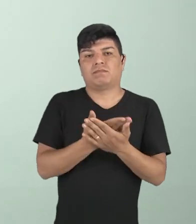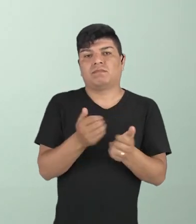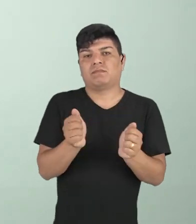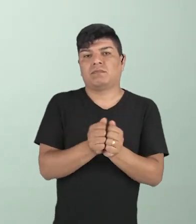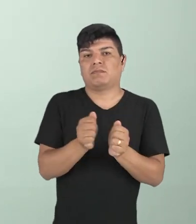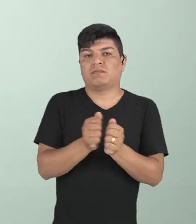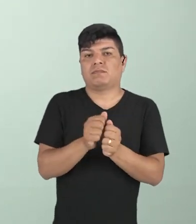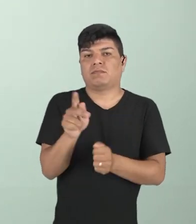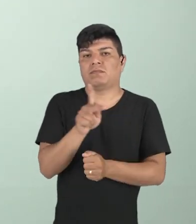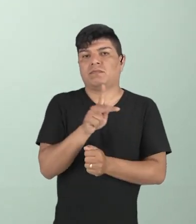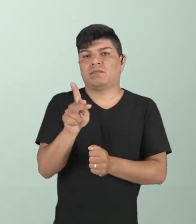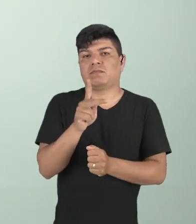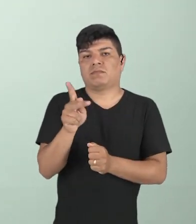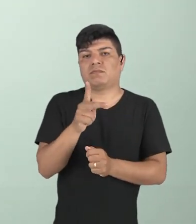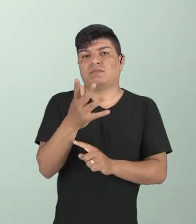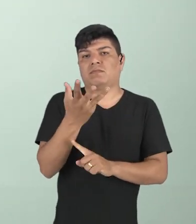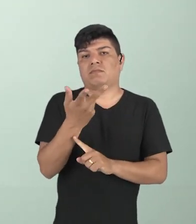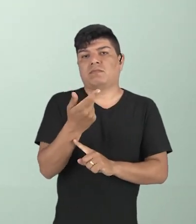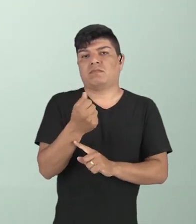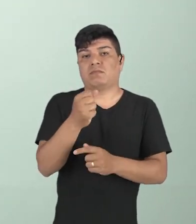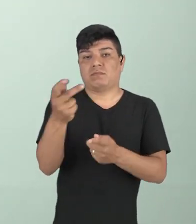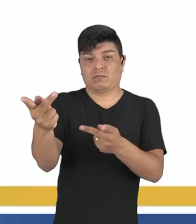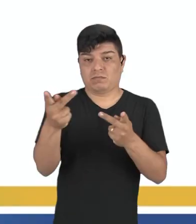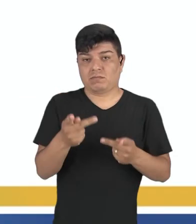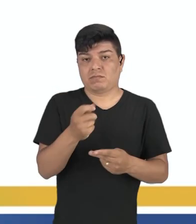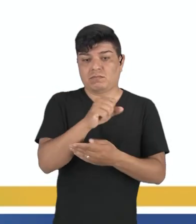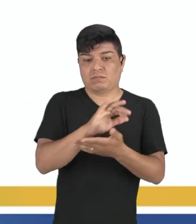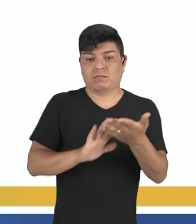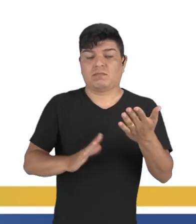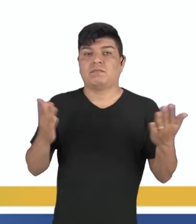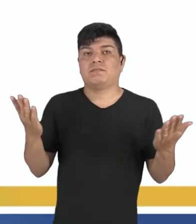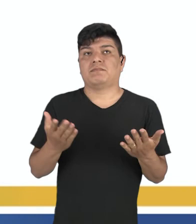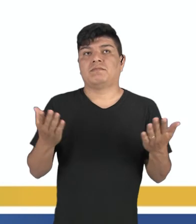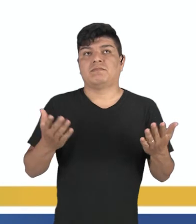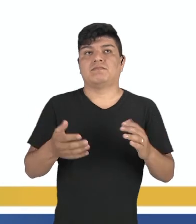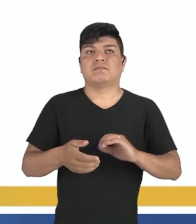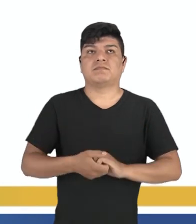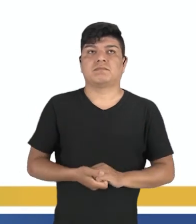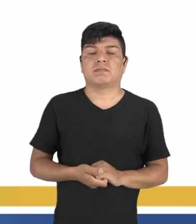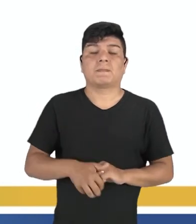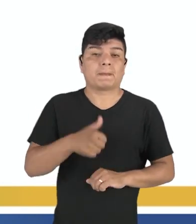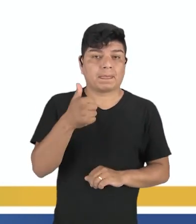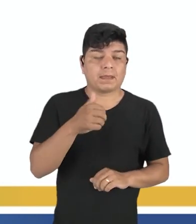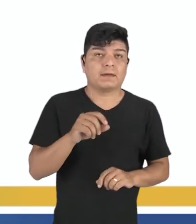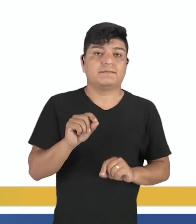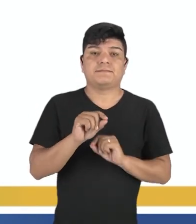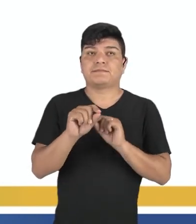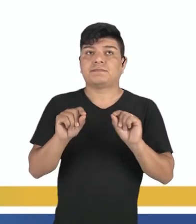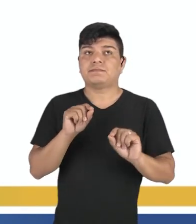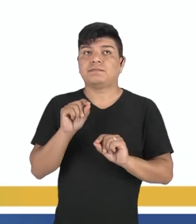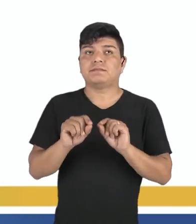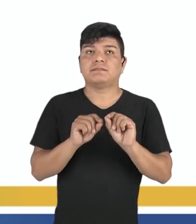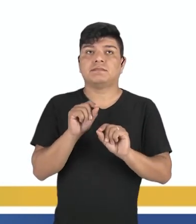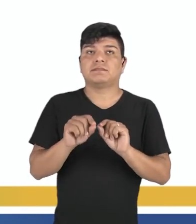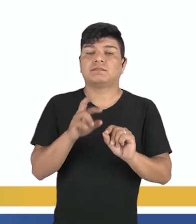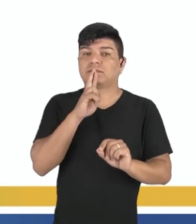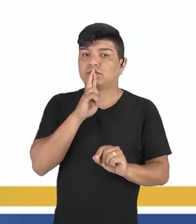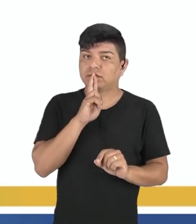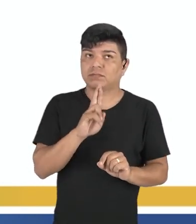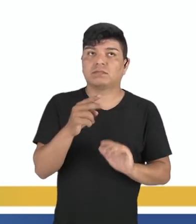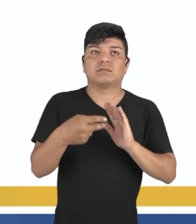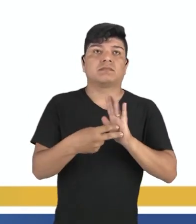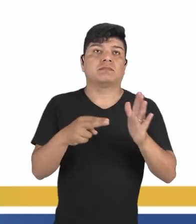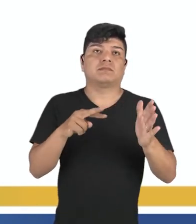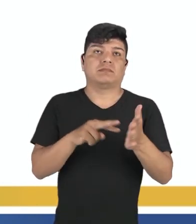de arte e eu quero te convidar agora para o Exercitando de hoje, tá bom? Primeiro, nós vamos então, quero que você responda o que é